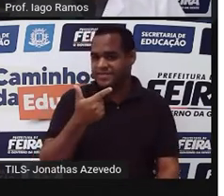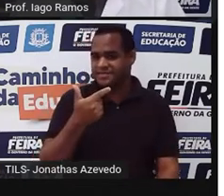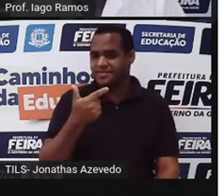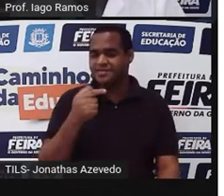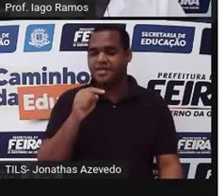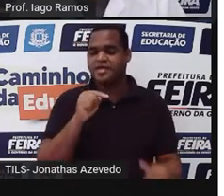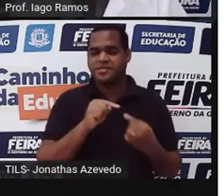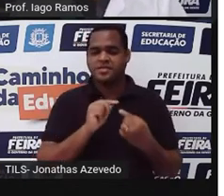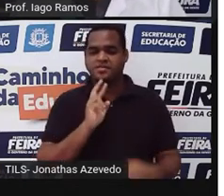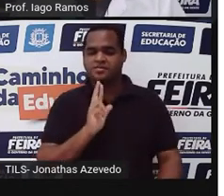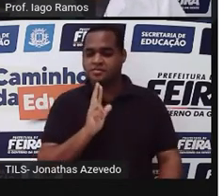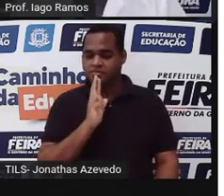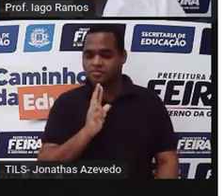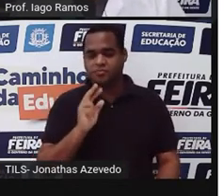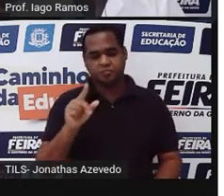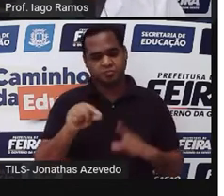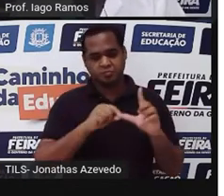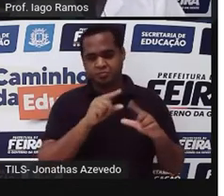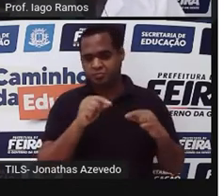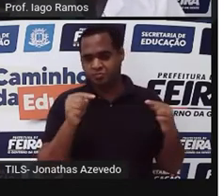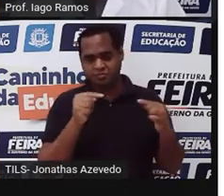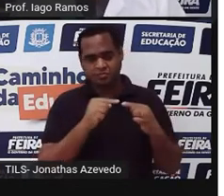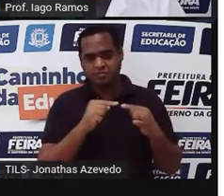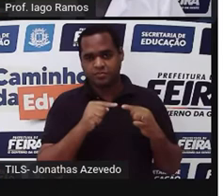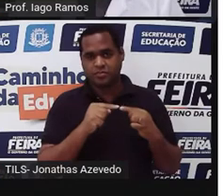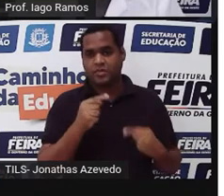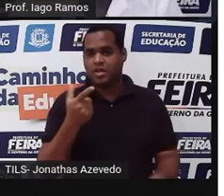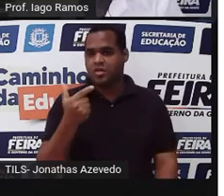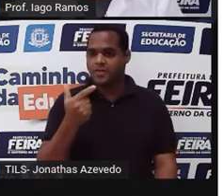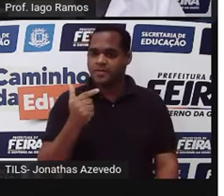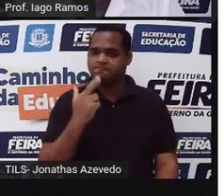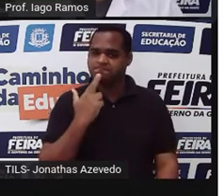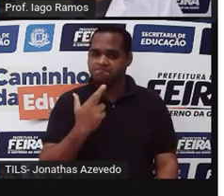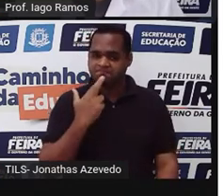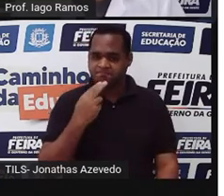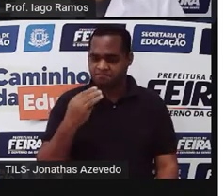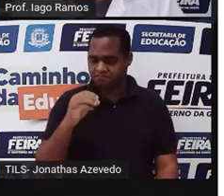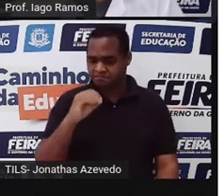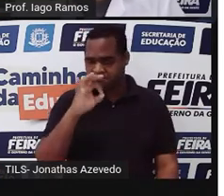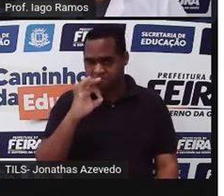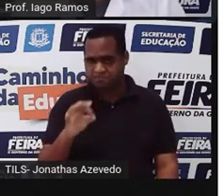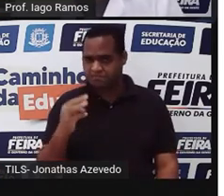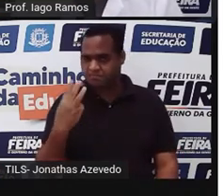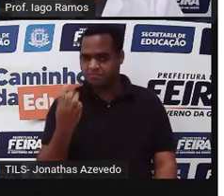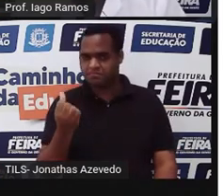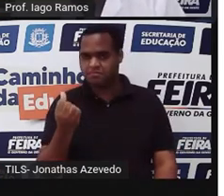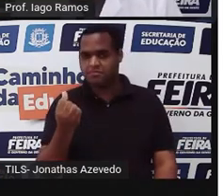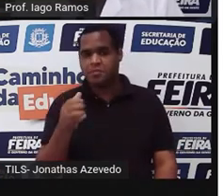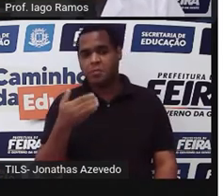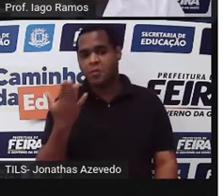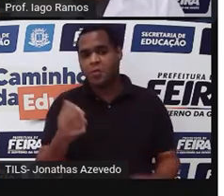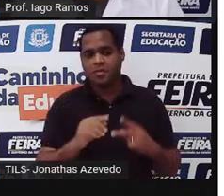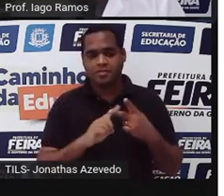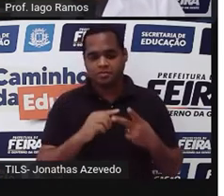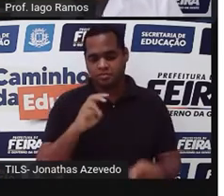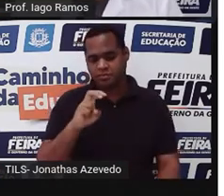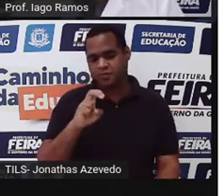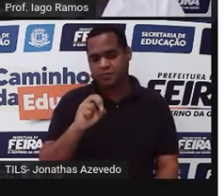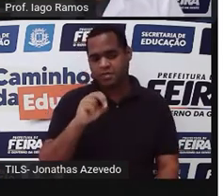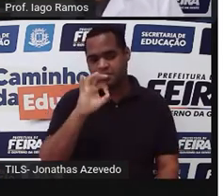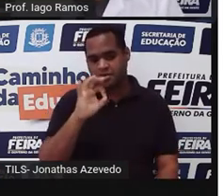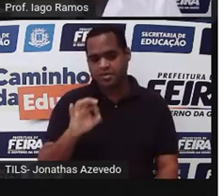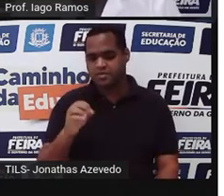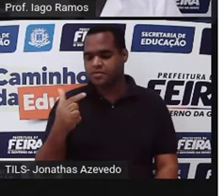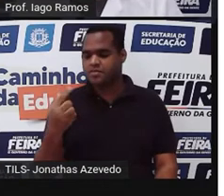resultado de uma dessas opções 12 é resultado de trinta por cento de 36 ou 12 é resultado de